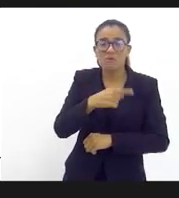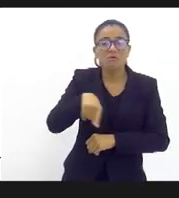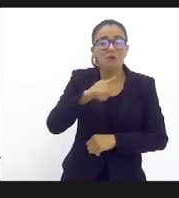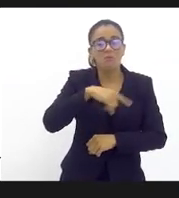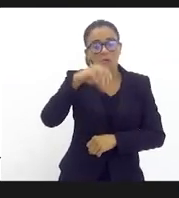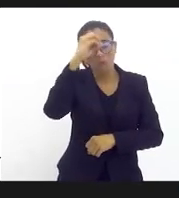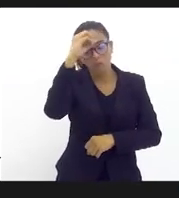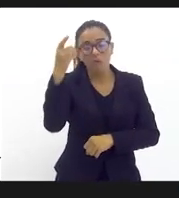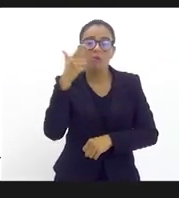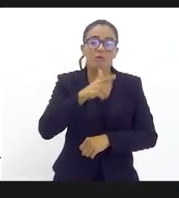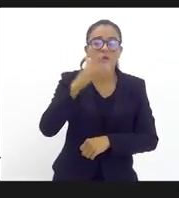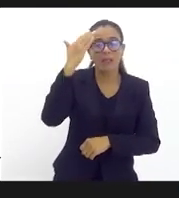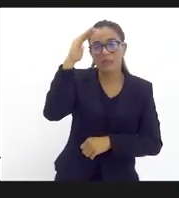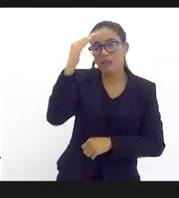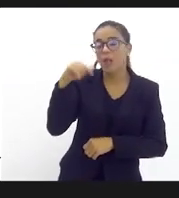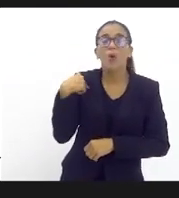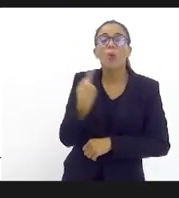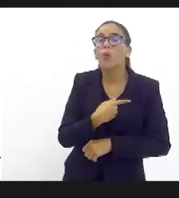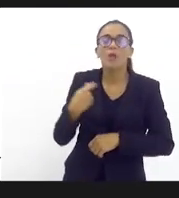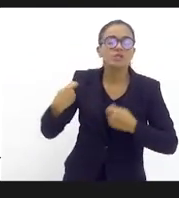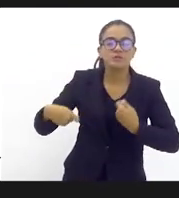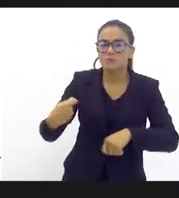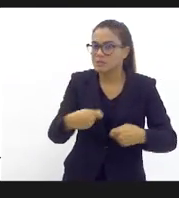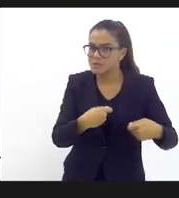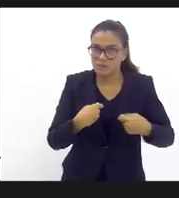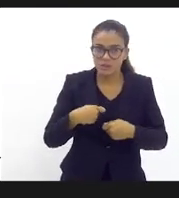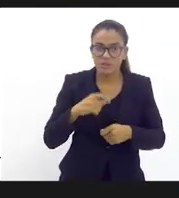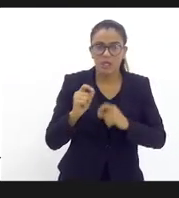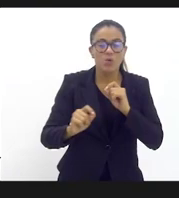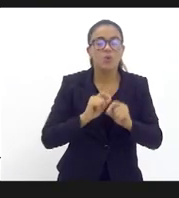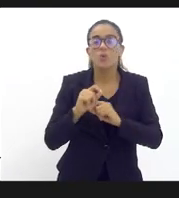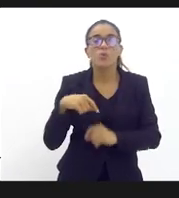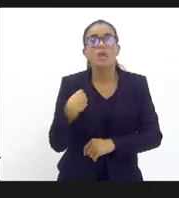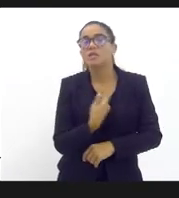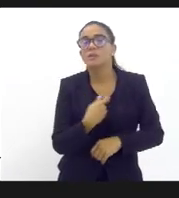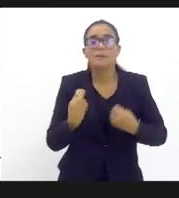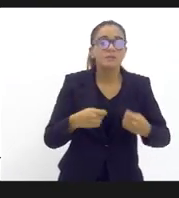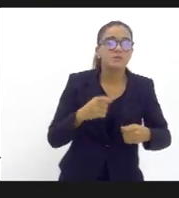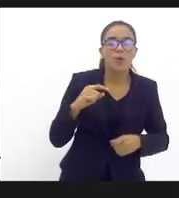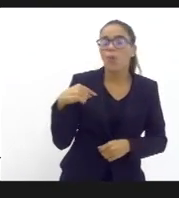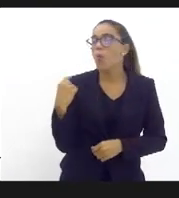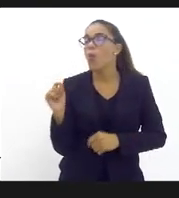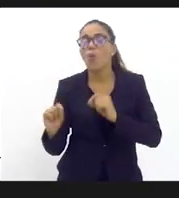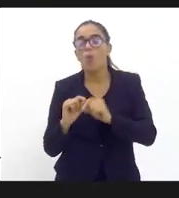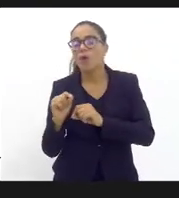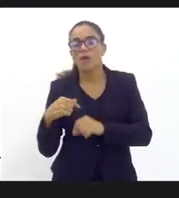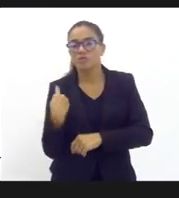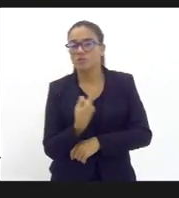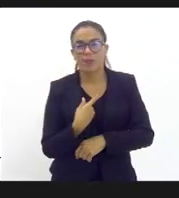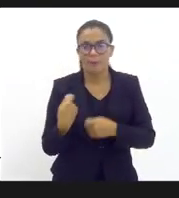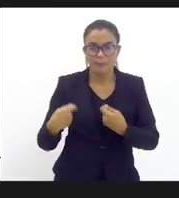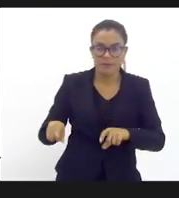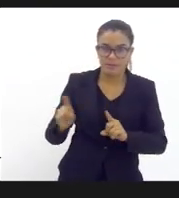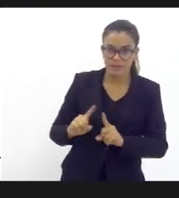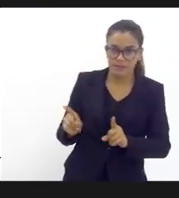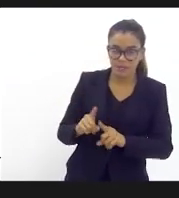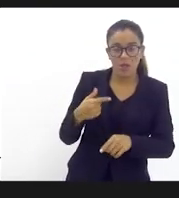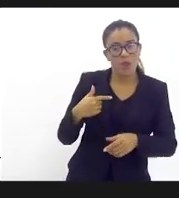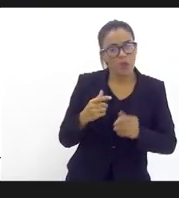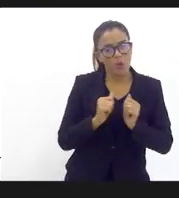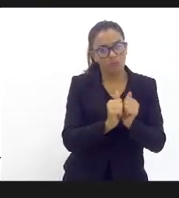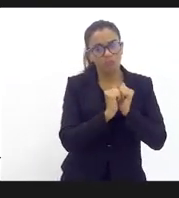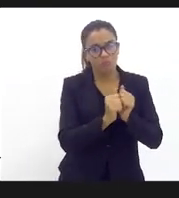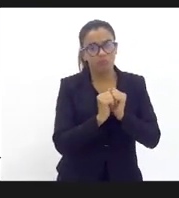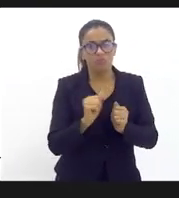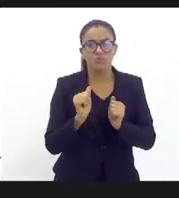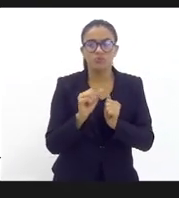demandas que a gente realmente precisa. Do que a gente precisa e do que a gente não precisa. A Dani Balbi, eu participei com ela durante a candidatura dela,